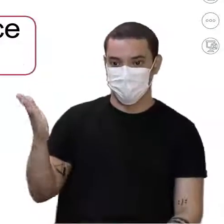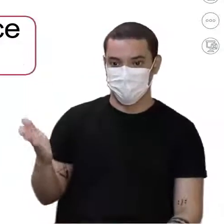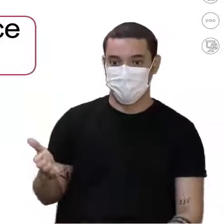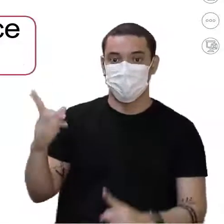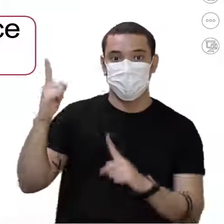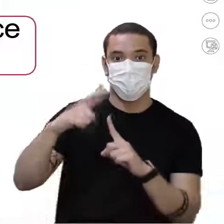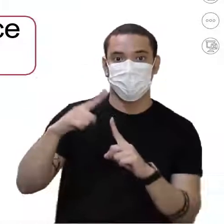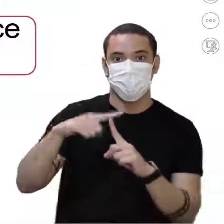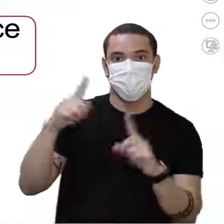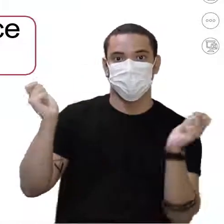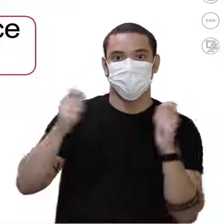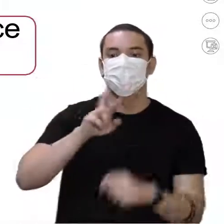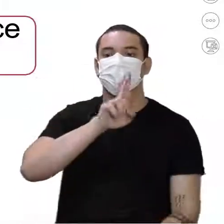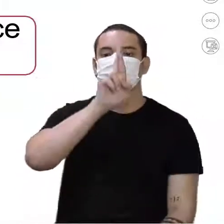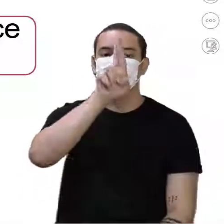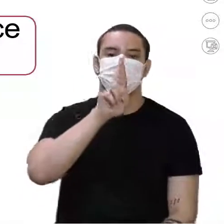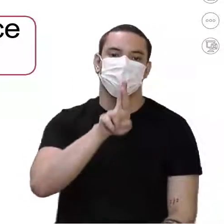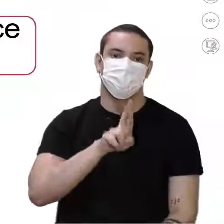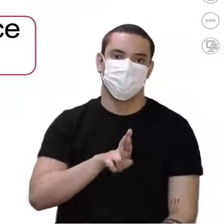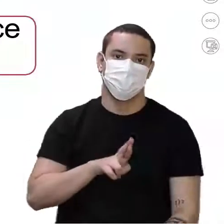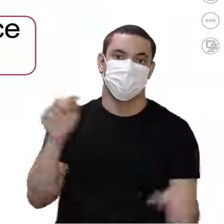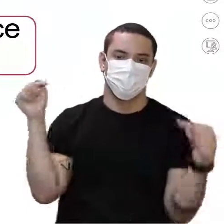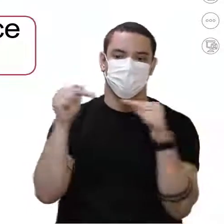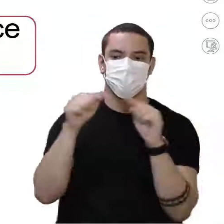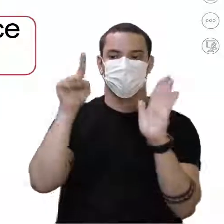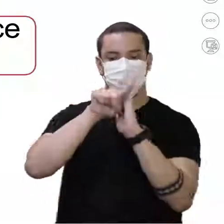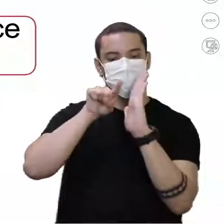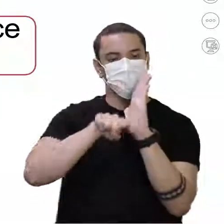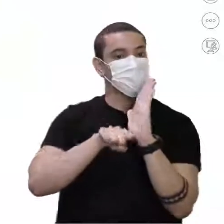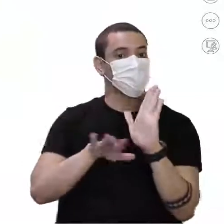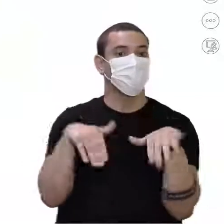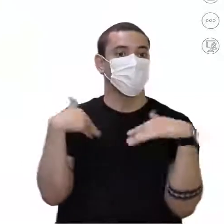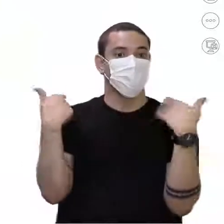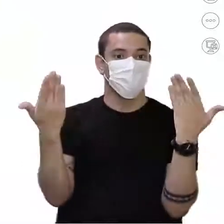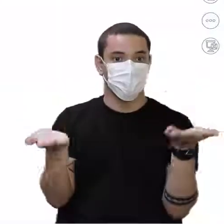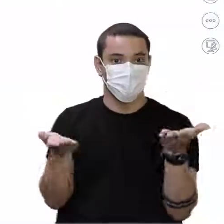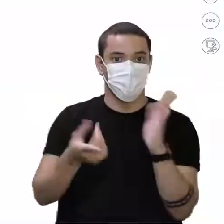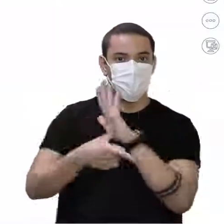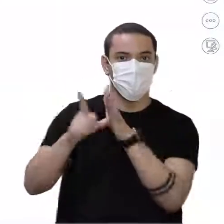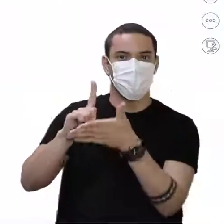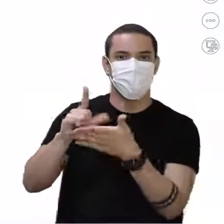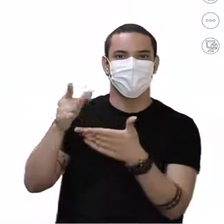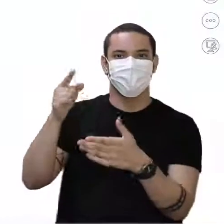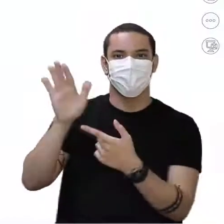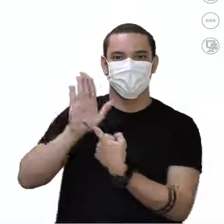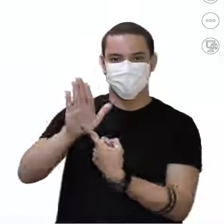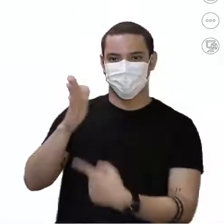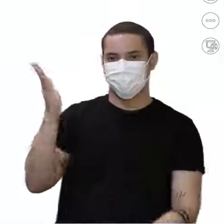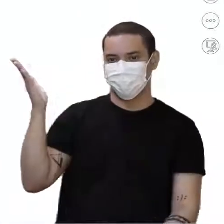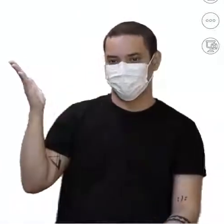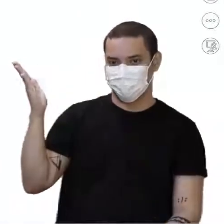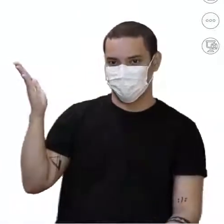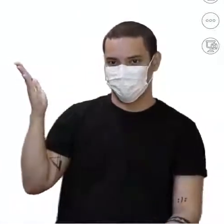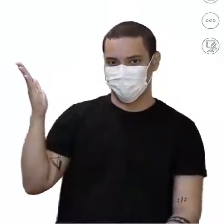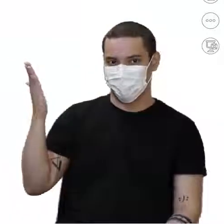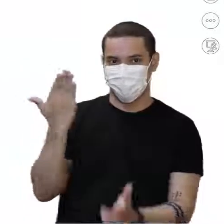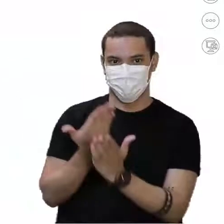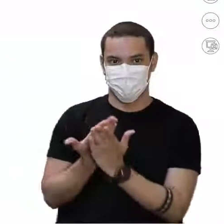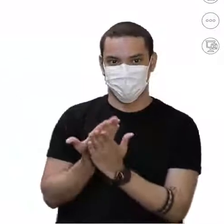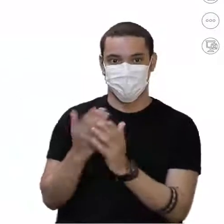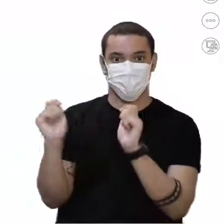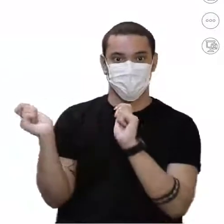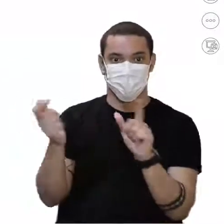de resposta que você poderia dar para essa pergunta. Qual pergunta? Aquela lá que eu mostrei para vocês no início do nosso slide, ó.